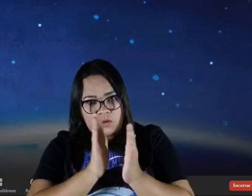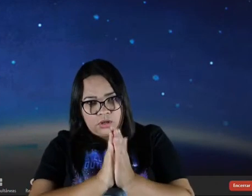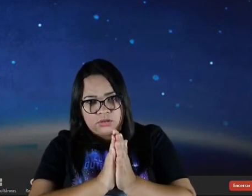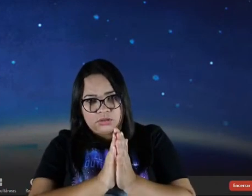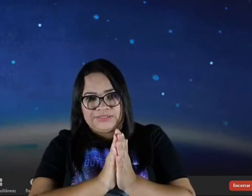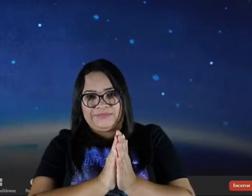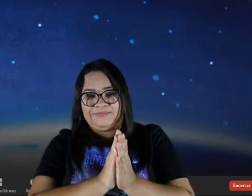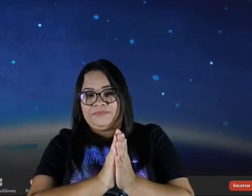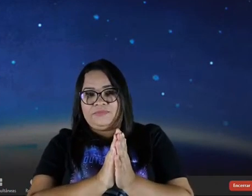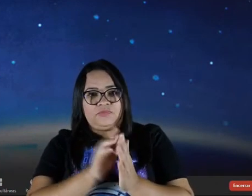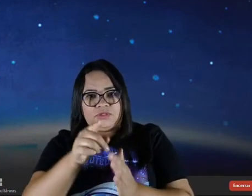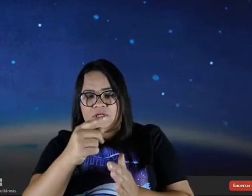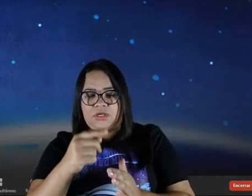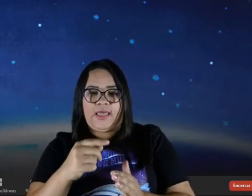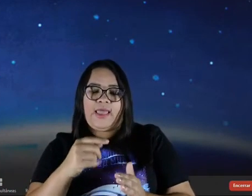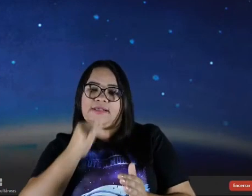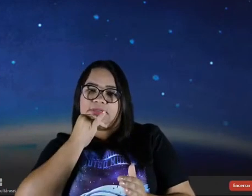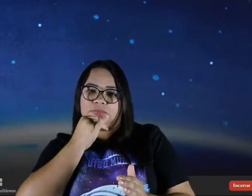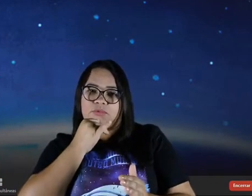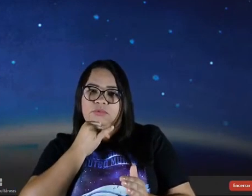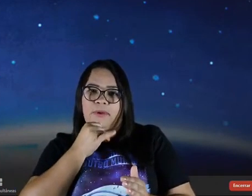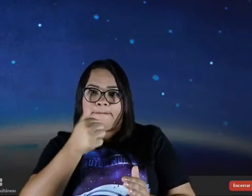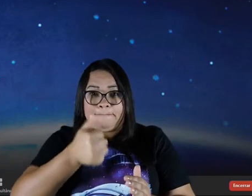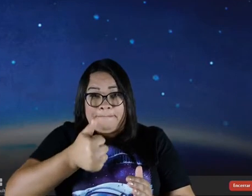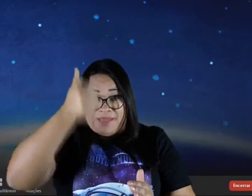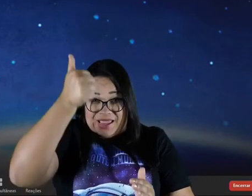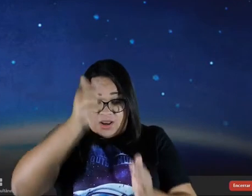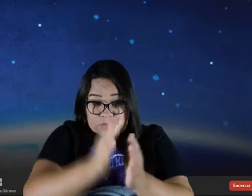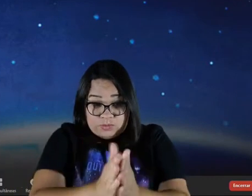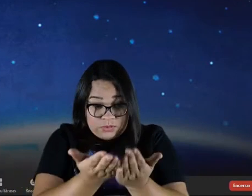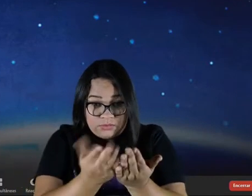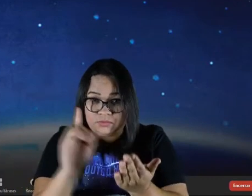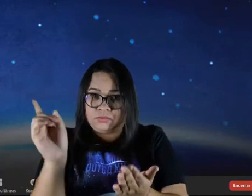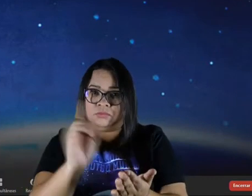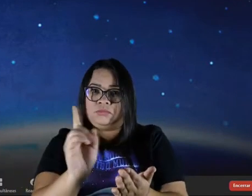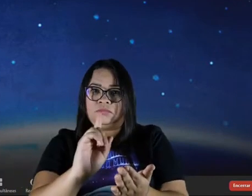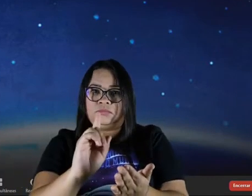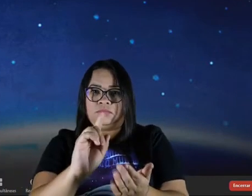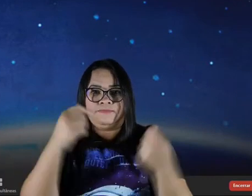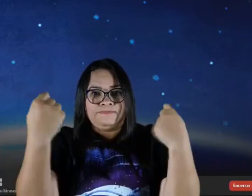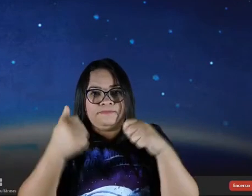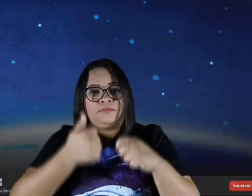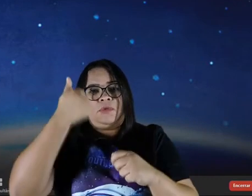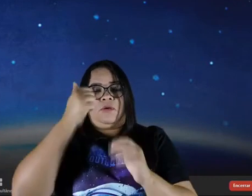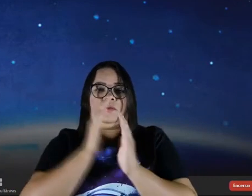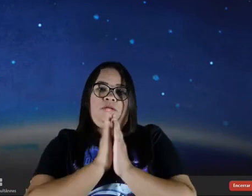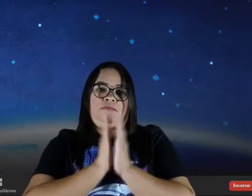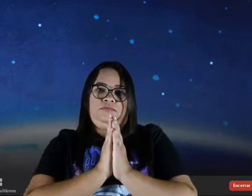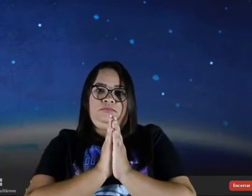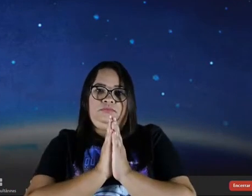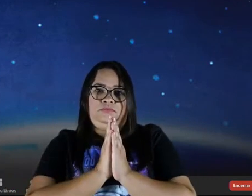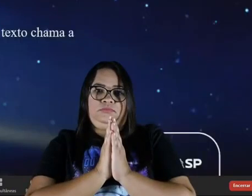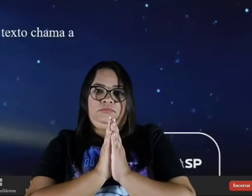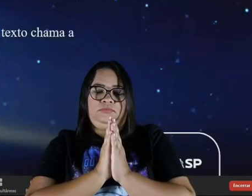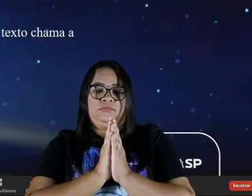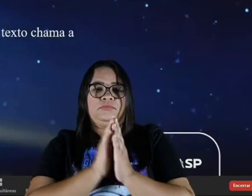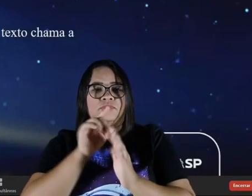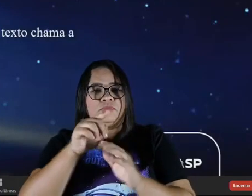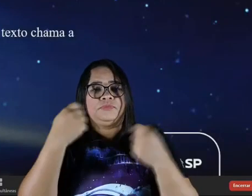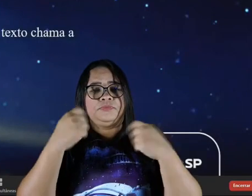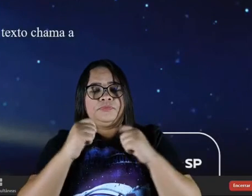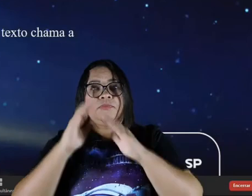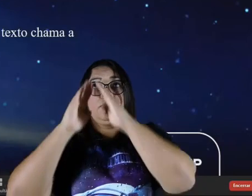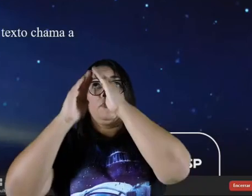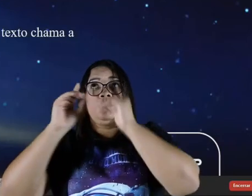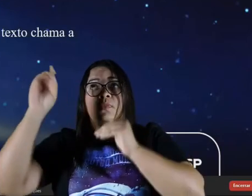deve nem abrir a Bíblia antes de orar. Você é até bem radical aqui. Tá certo? Peça a Deus para falar com você através daquele